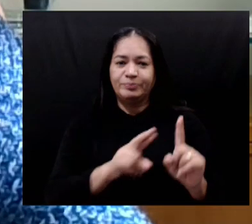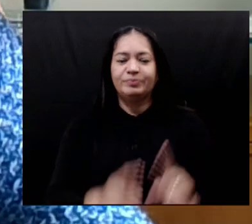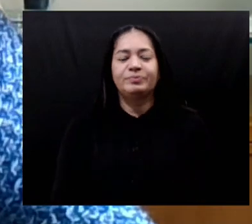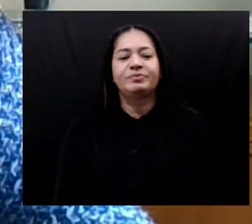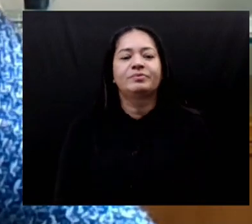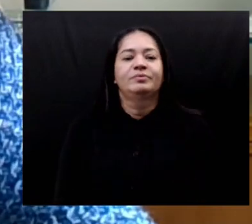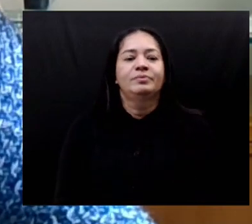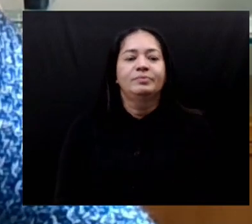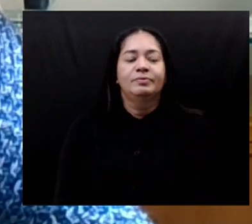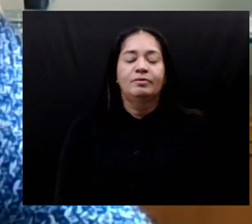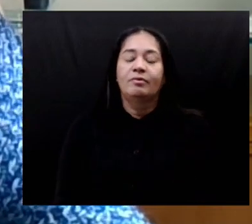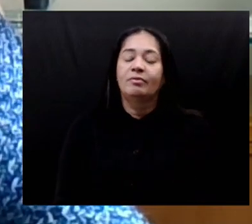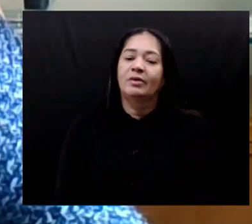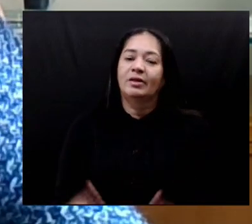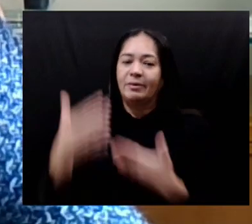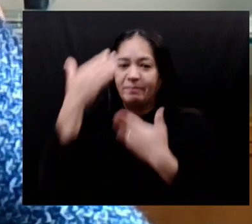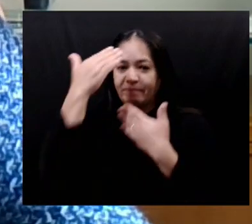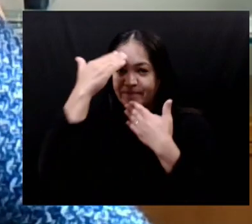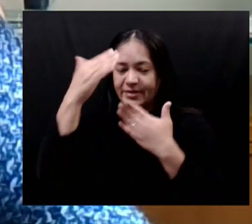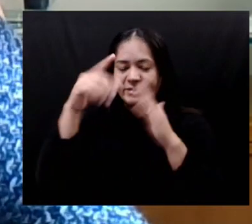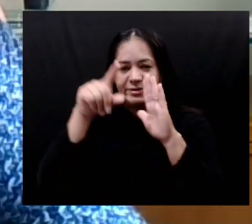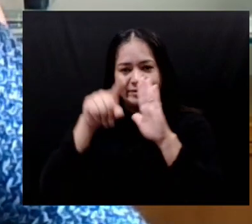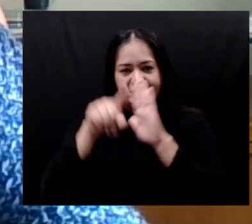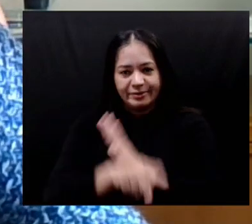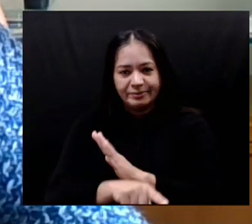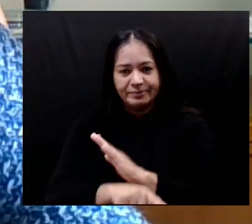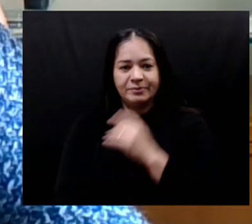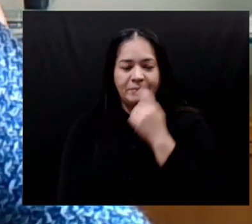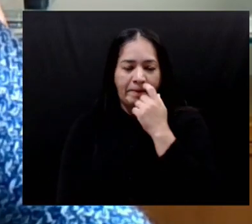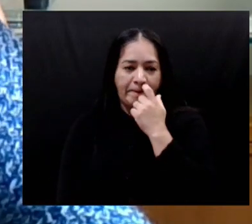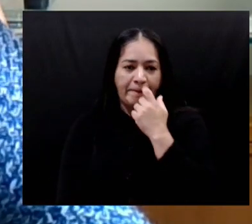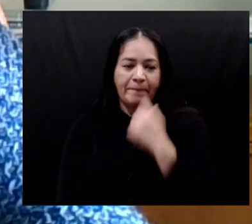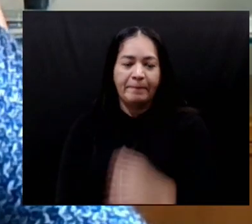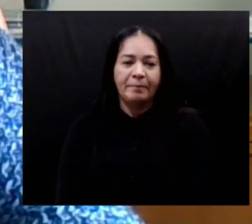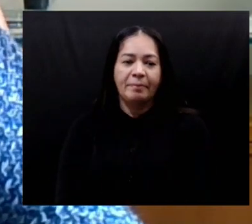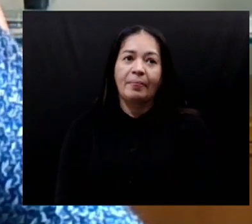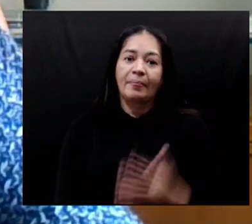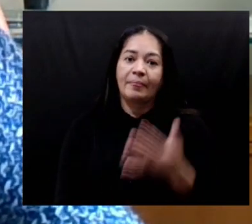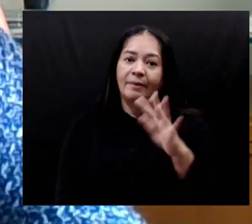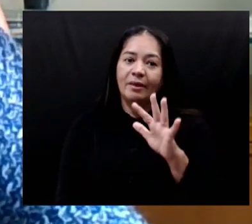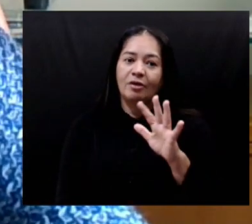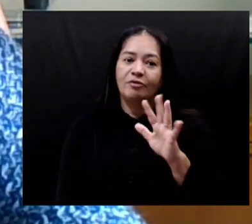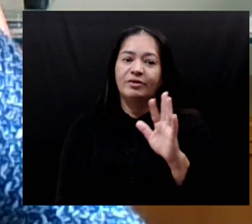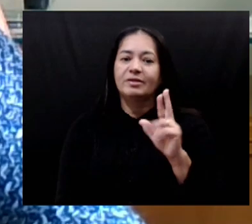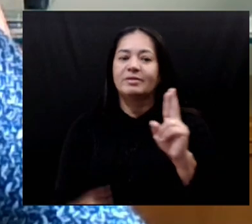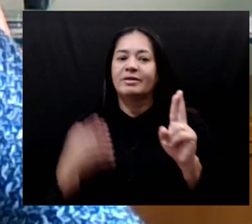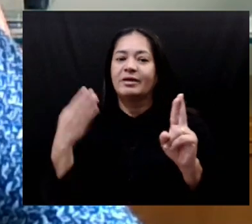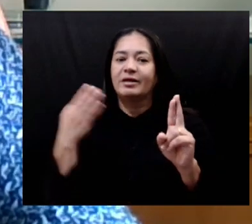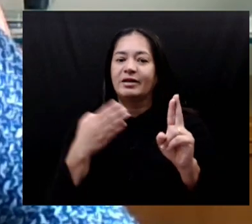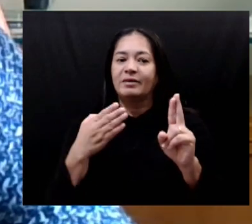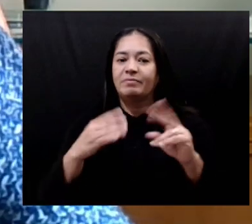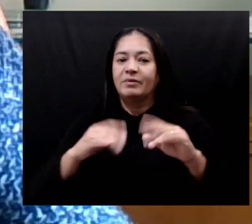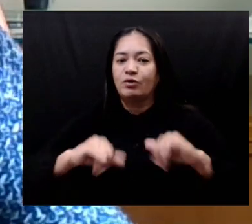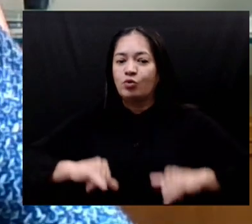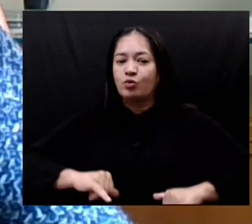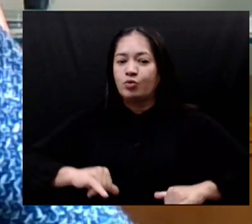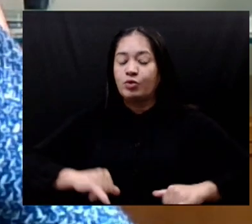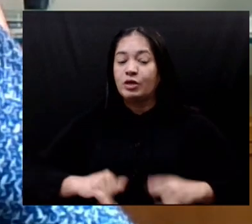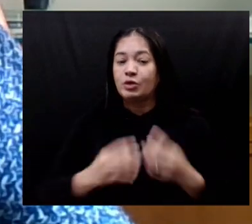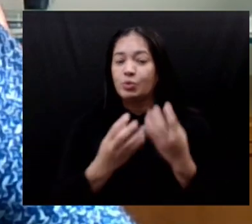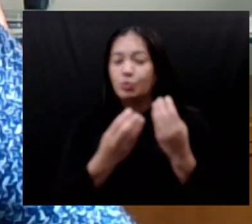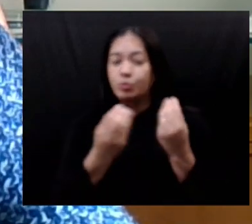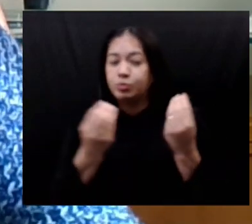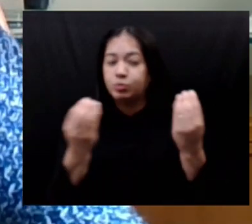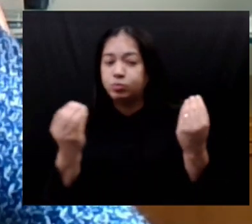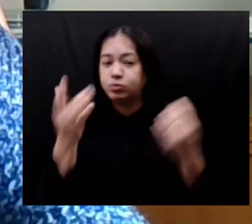Tiago, obrigada pela sua pergunta. E talvez ela representa a dor de muitos. Por isso é que a gente está falando